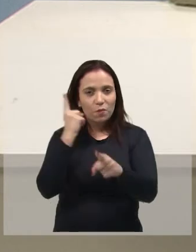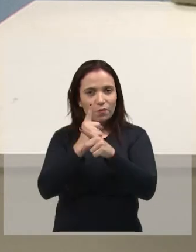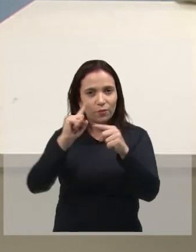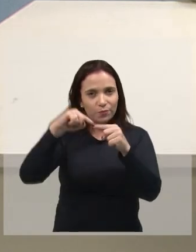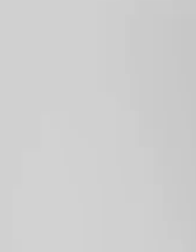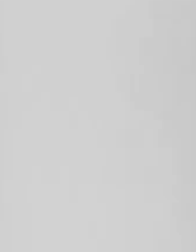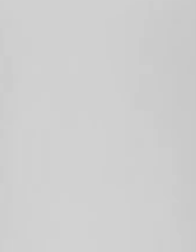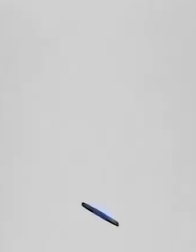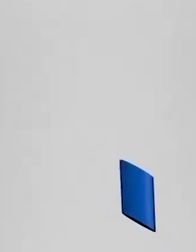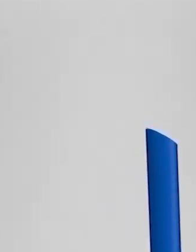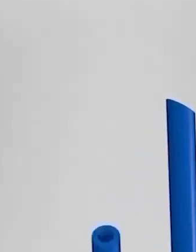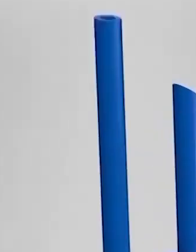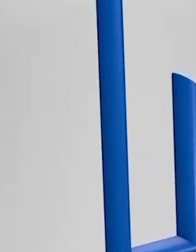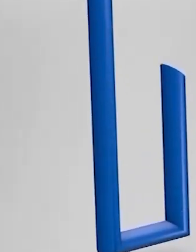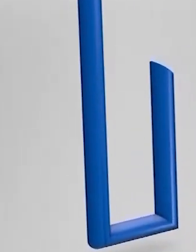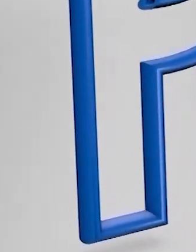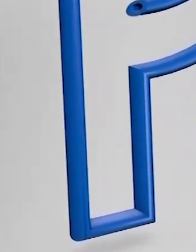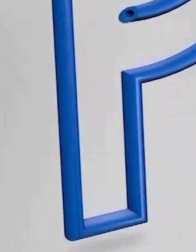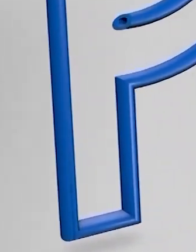próximo encontro.